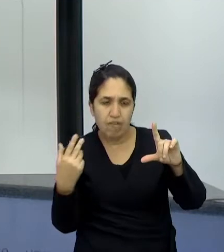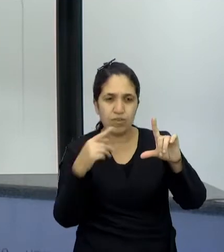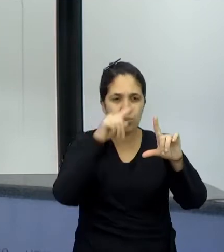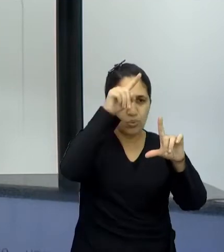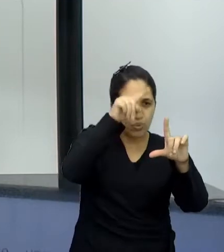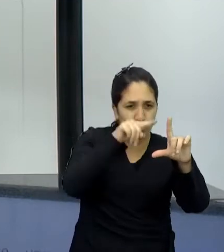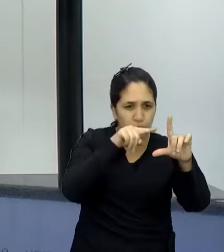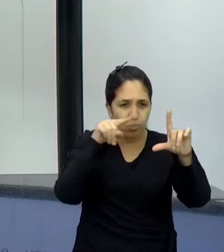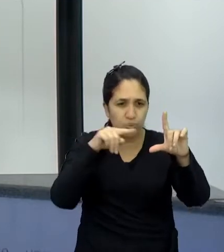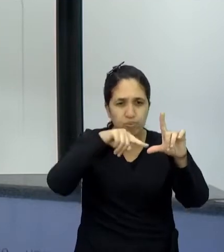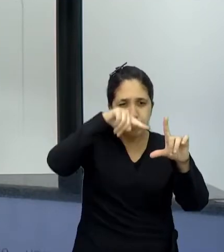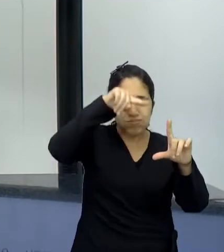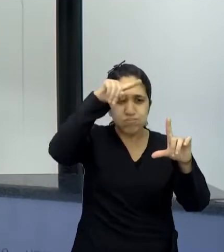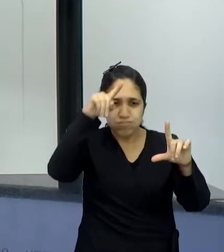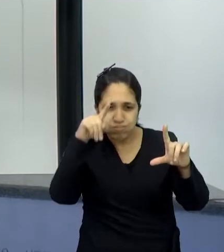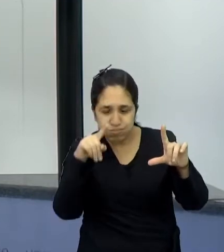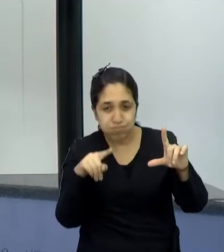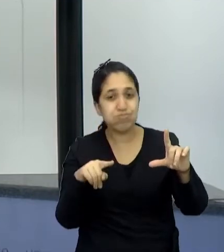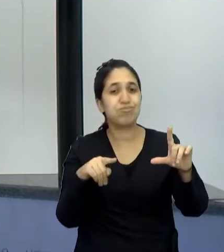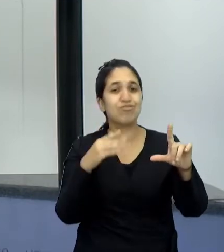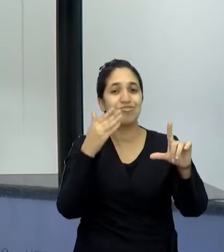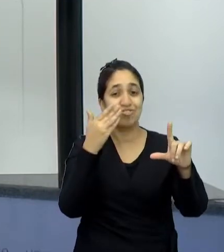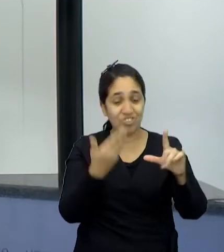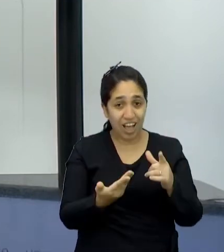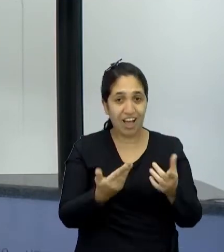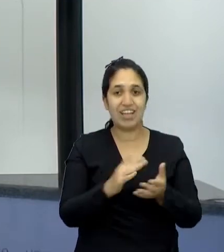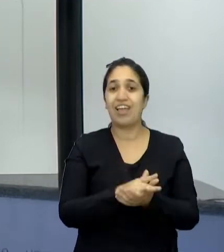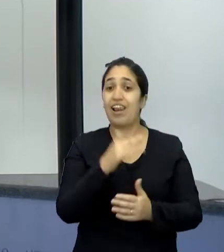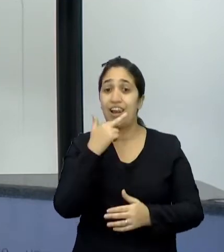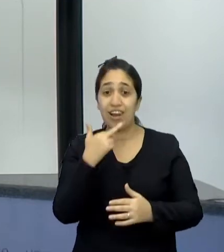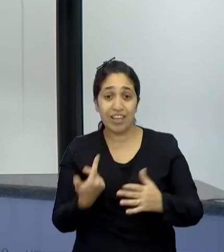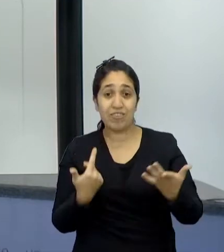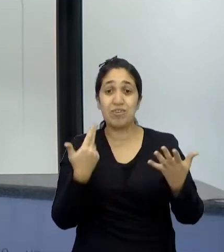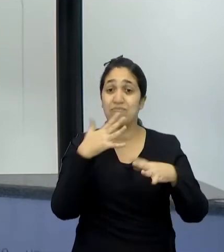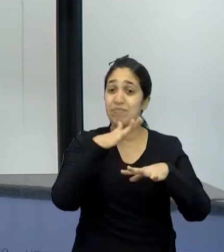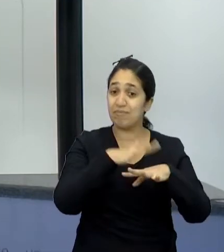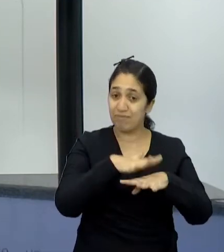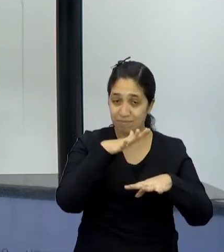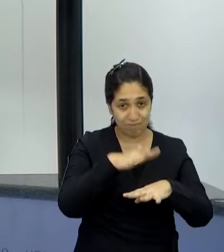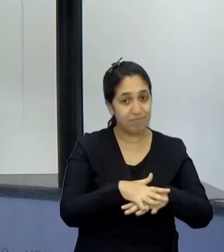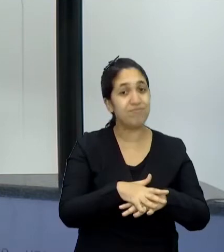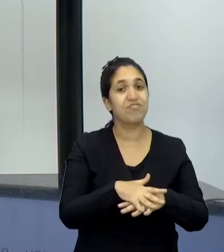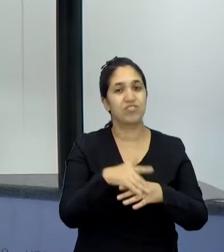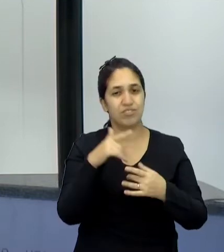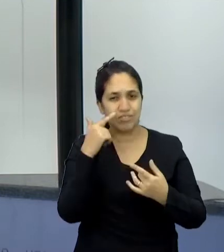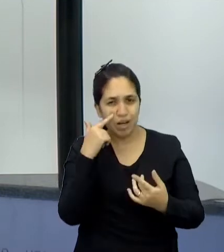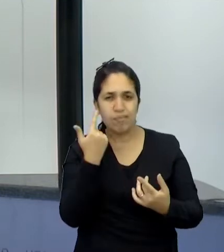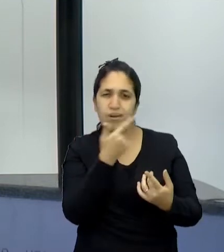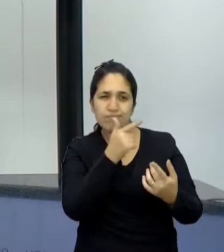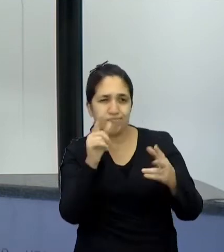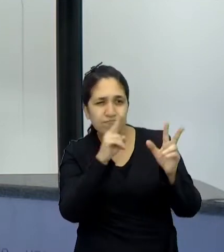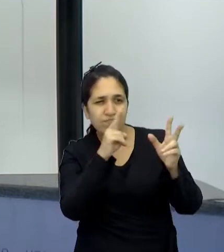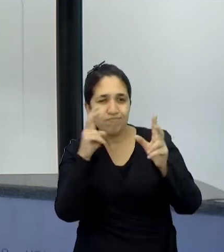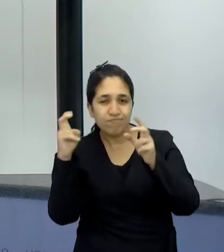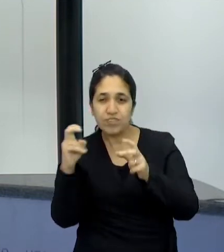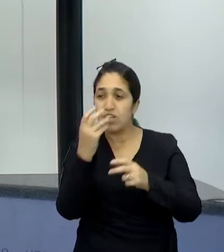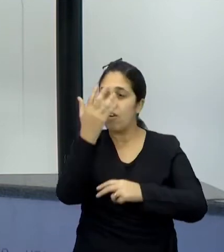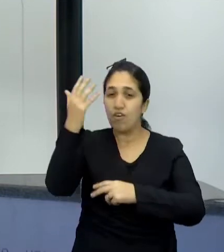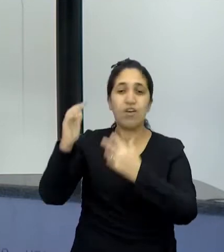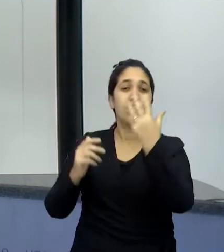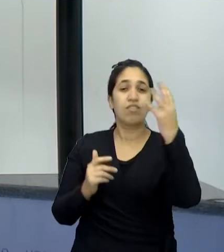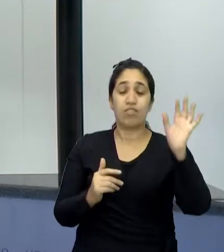de parábolas, que são linguagens matemáticas para estudar fenômenos naturais,